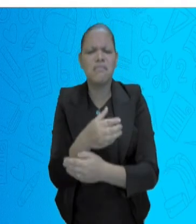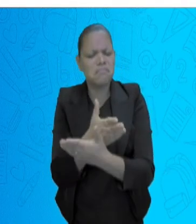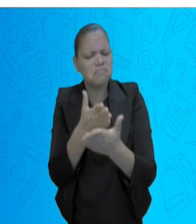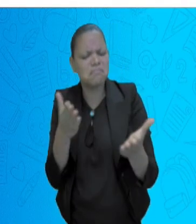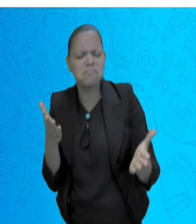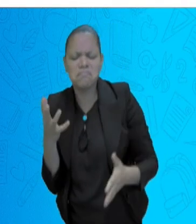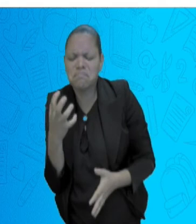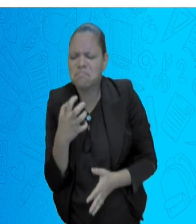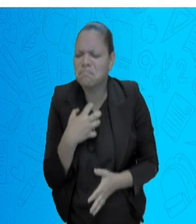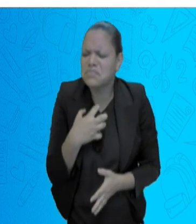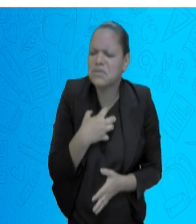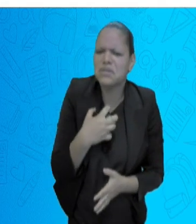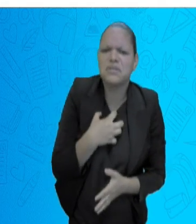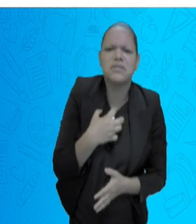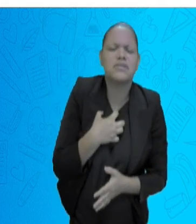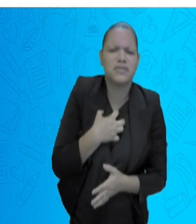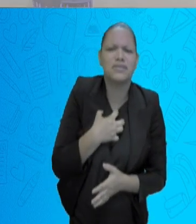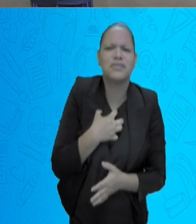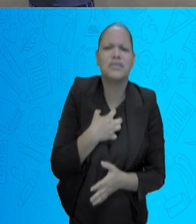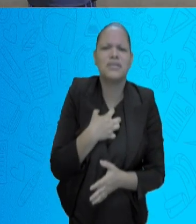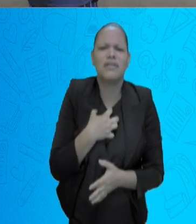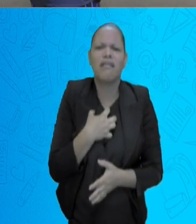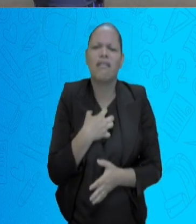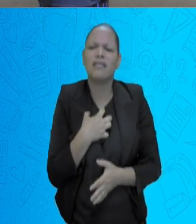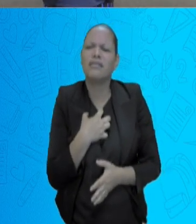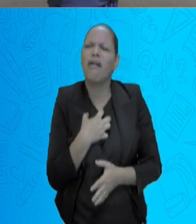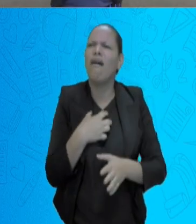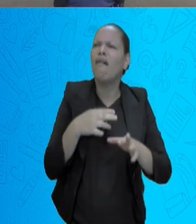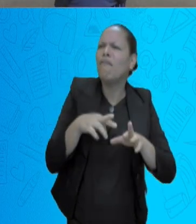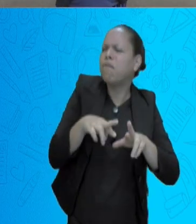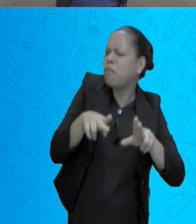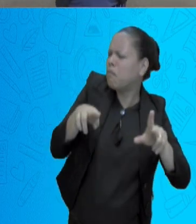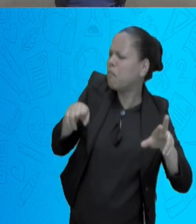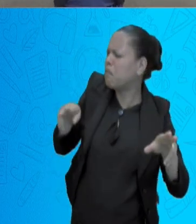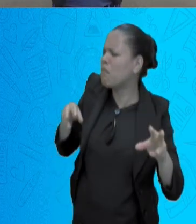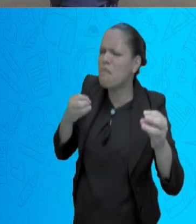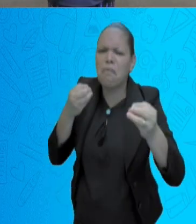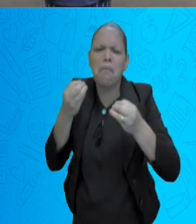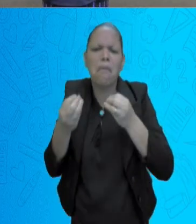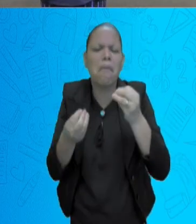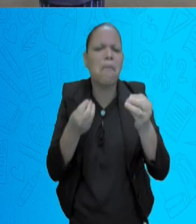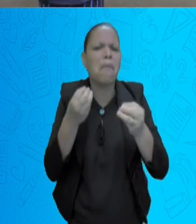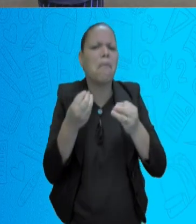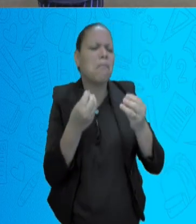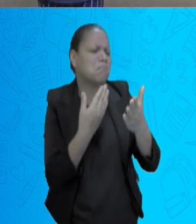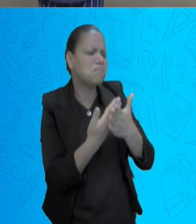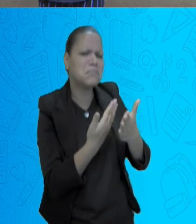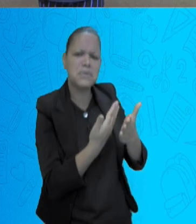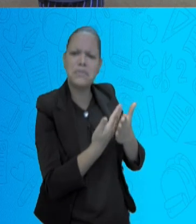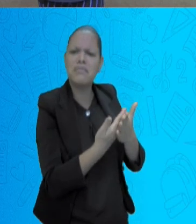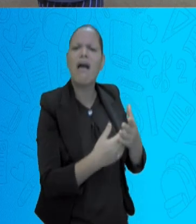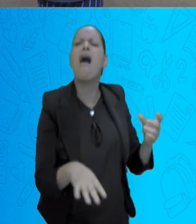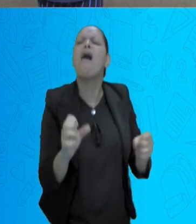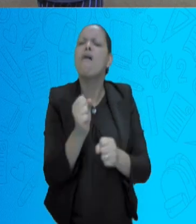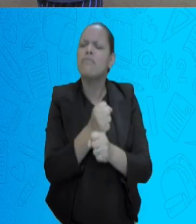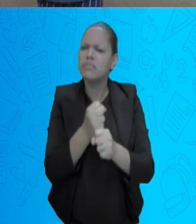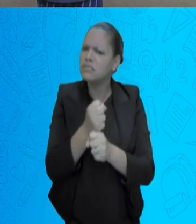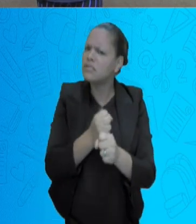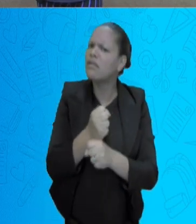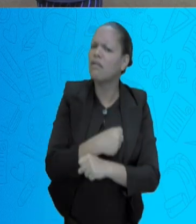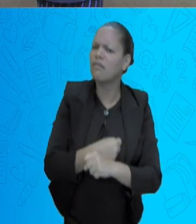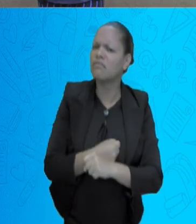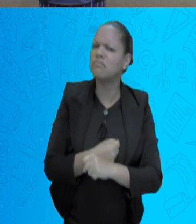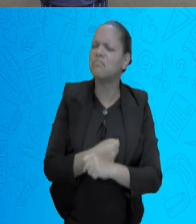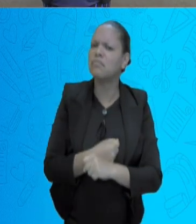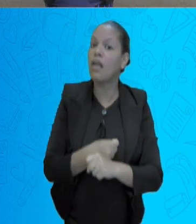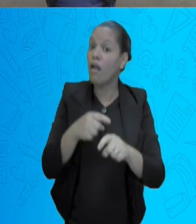na forma de estudar esse ano? Então você pode começar falando no seu texto sobre estudar em